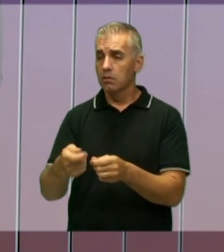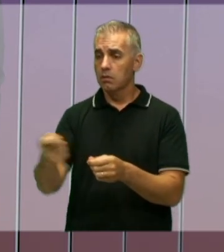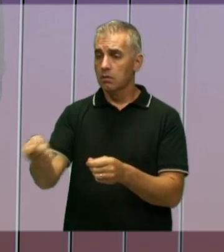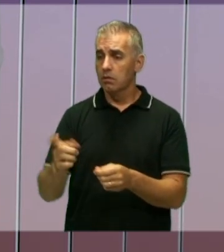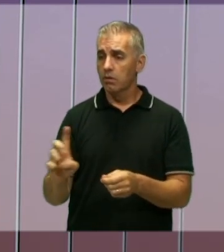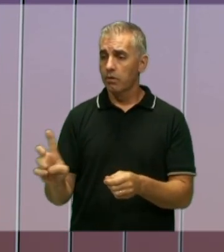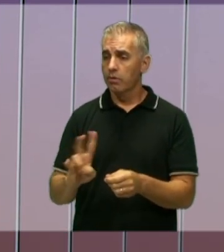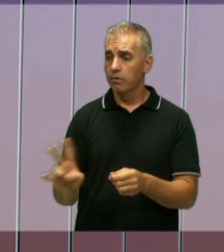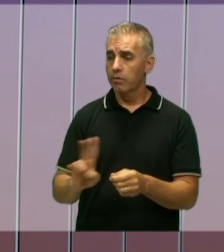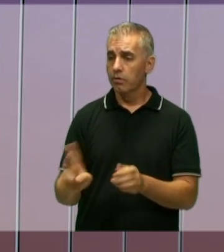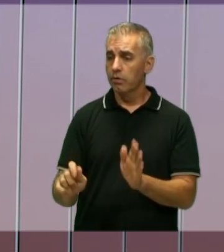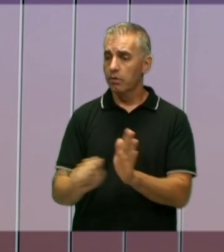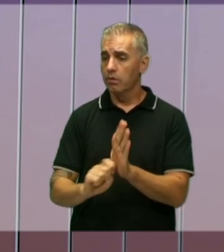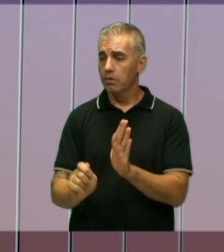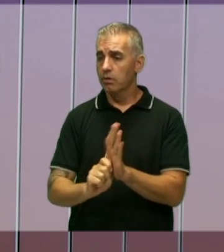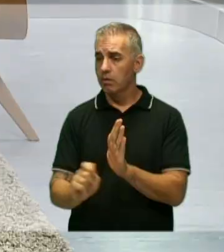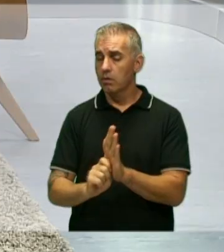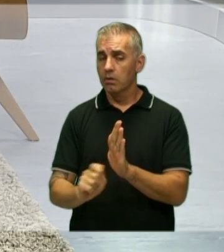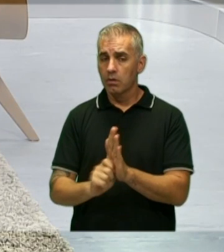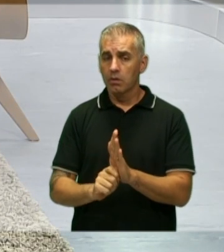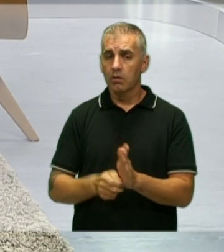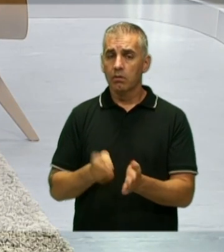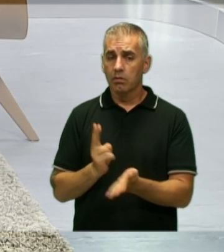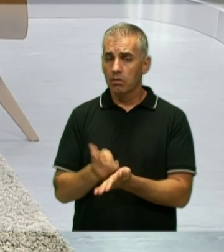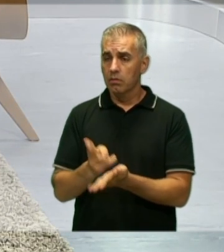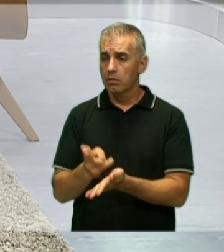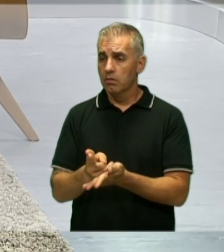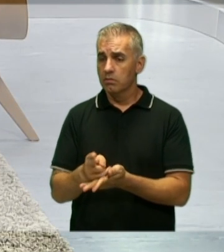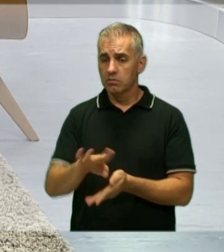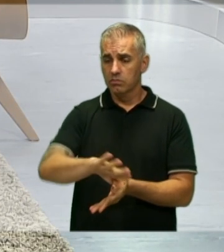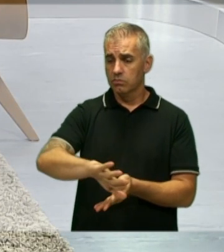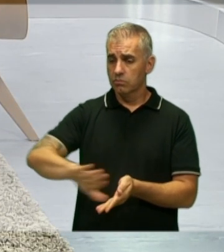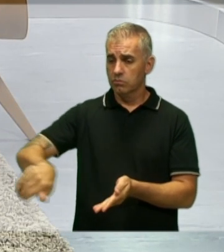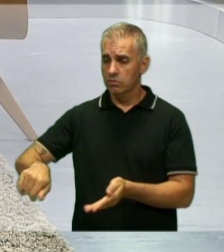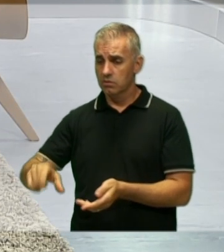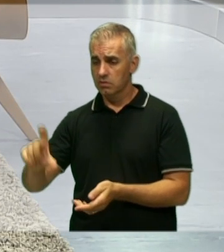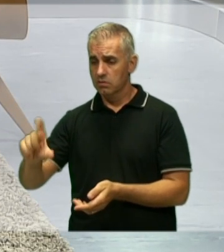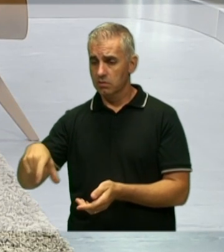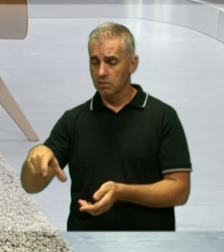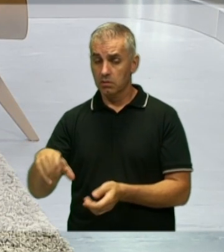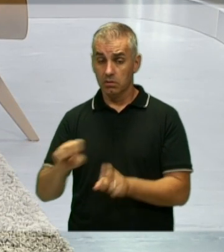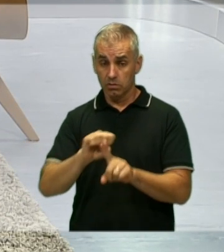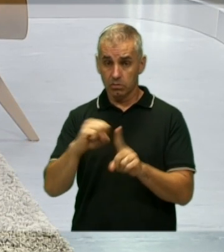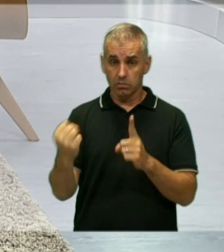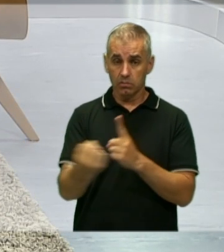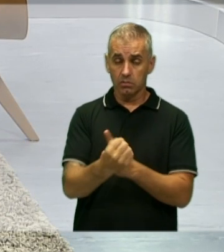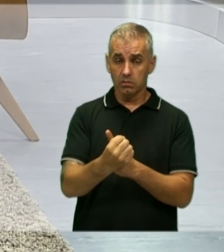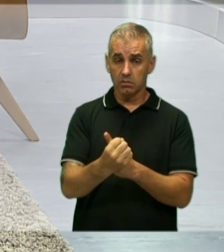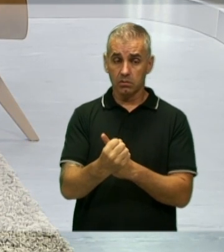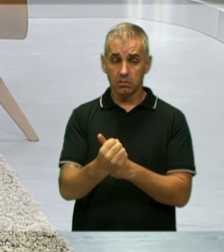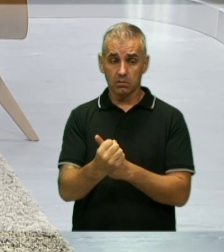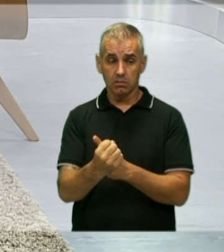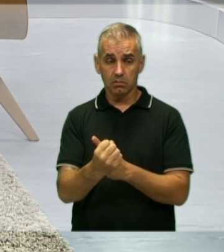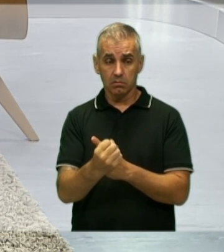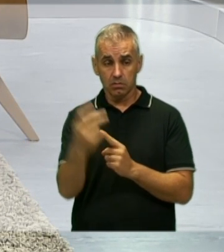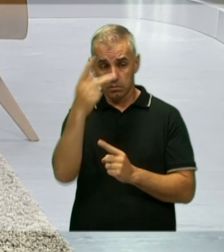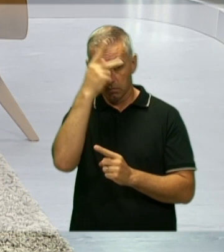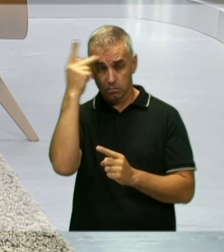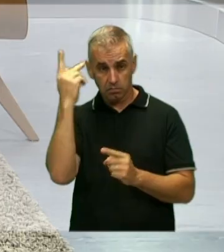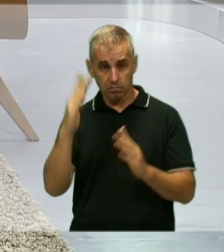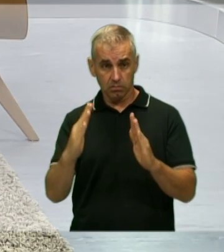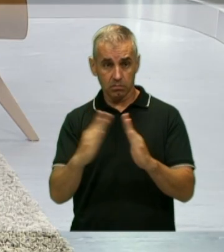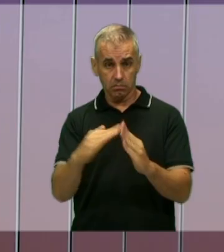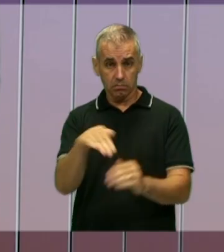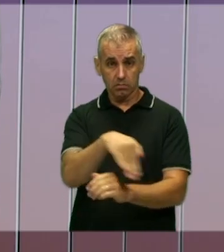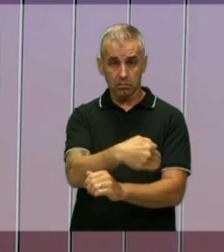com o cartão social, né? Se simplesmente tirasse esse cartão social desses malandros, o dispositivo